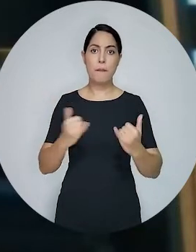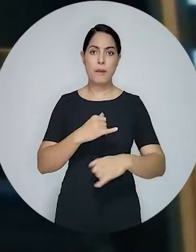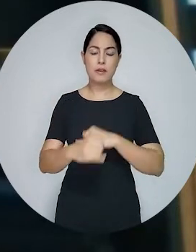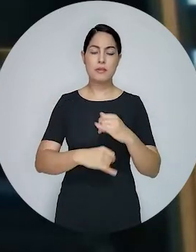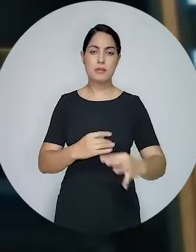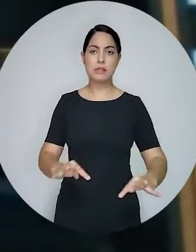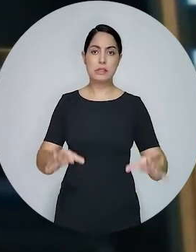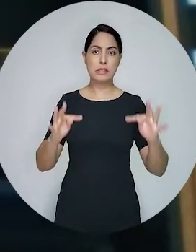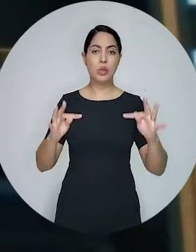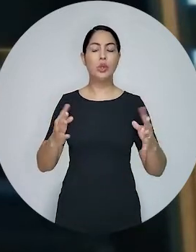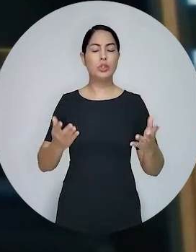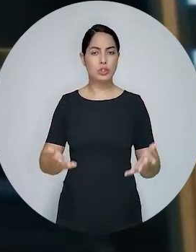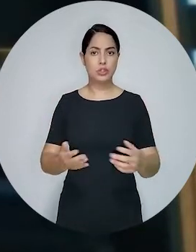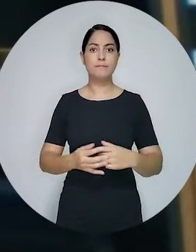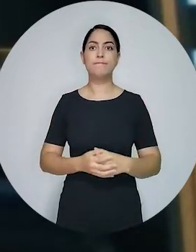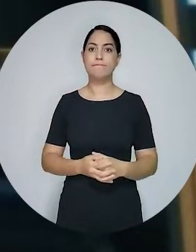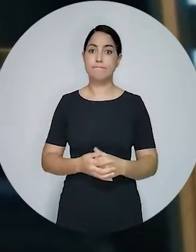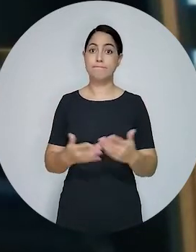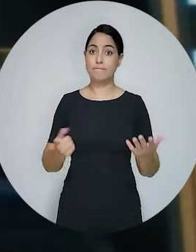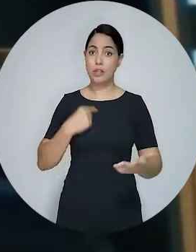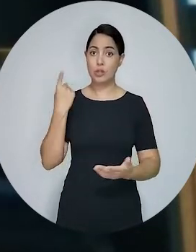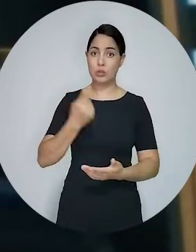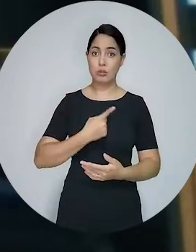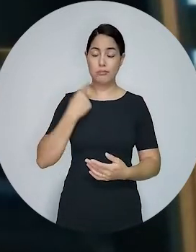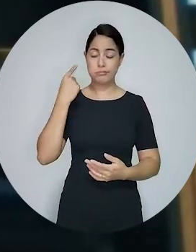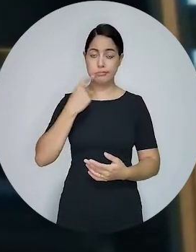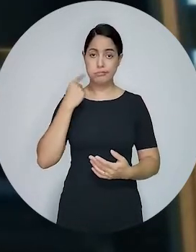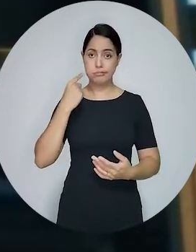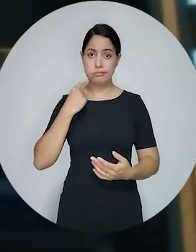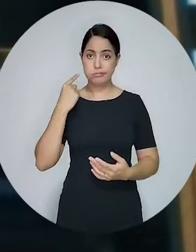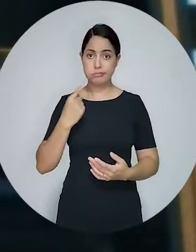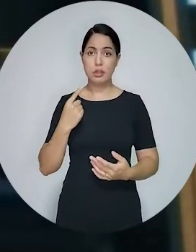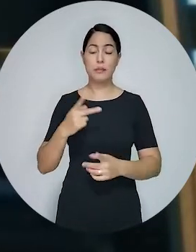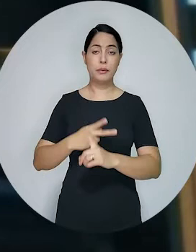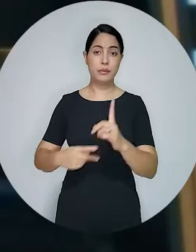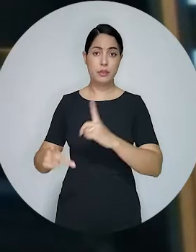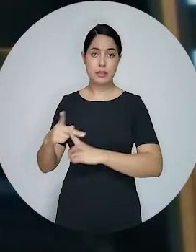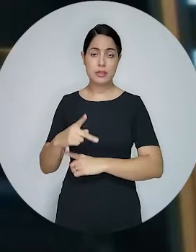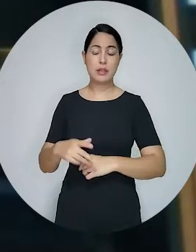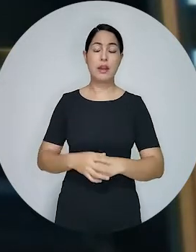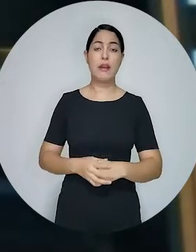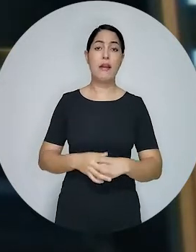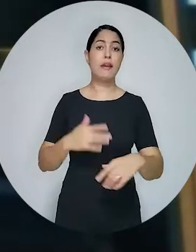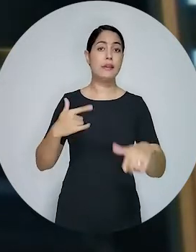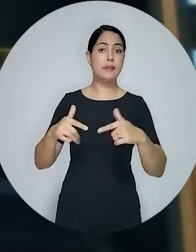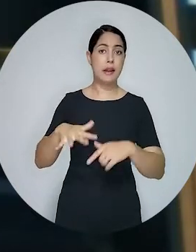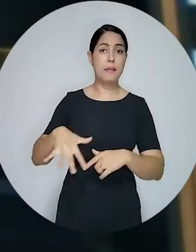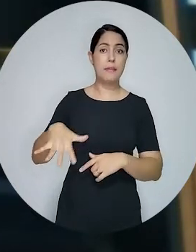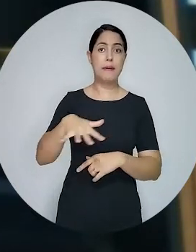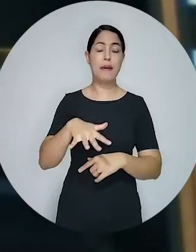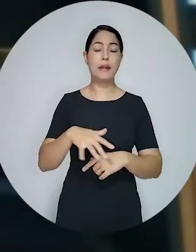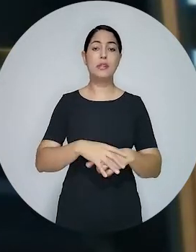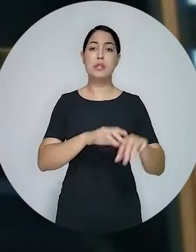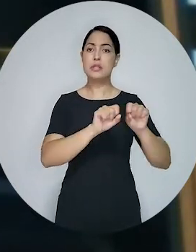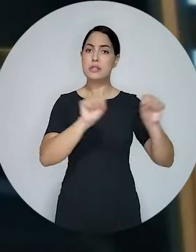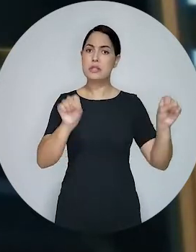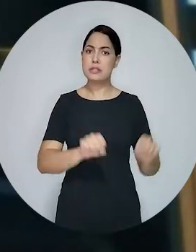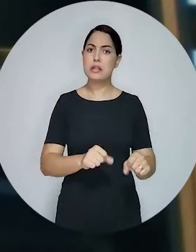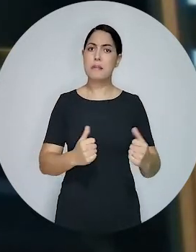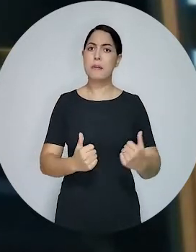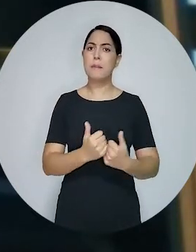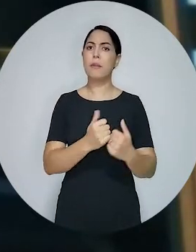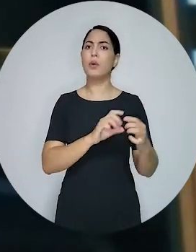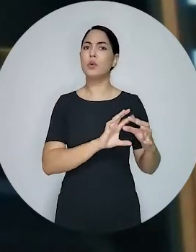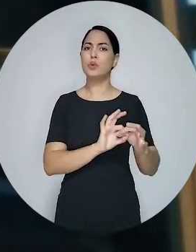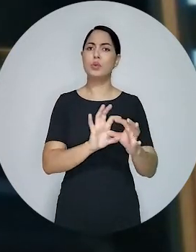de uma maneira geral, e em especial a advocacia previdenciária, se acostumasse com o uso desses sistemas, que podem trazer